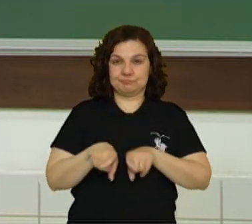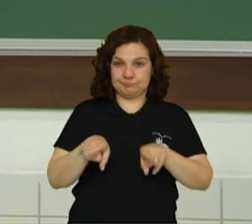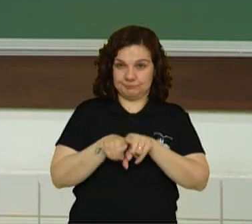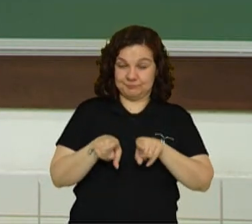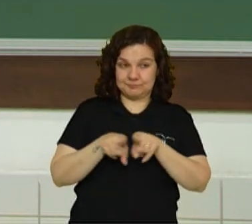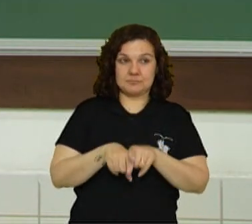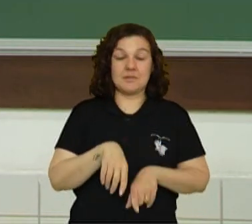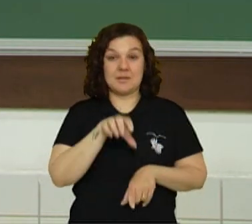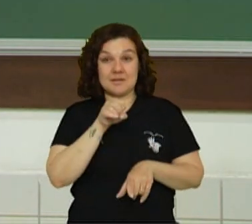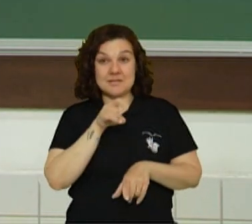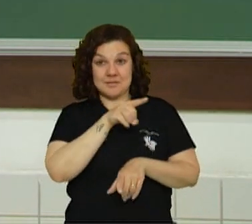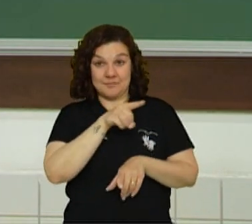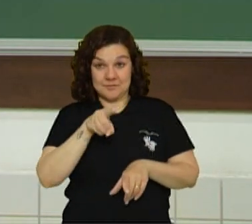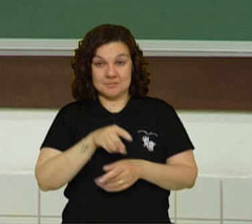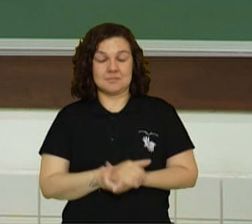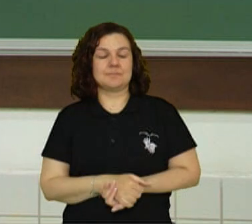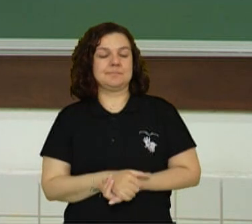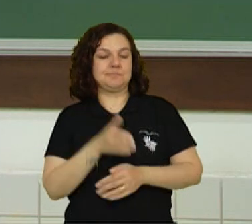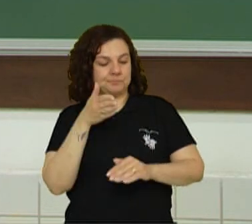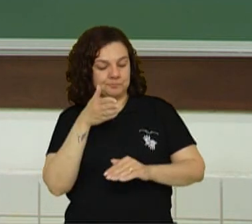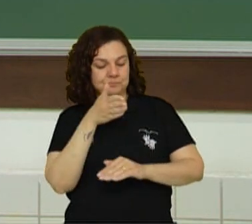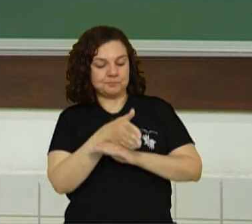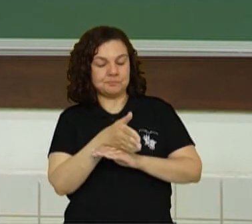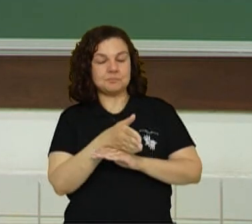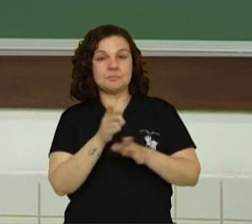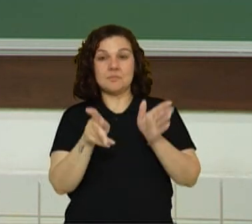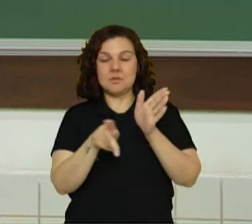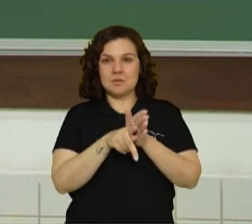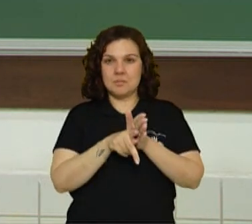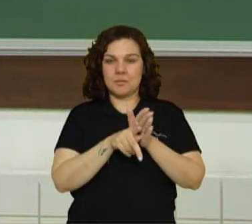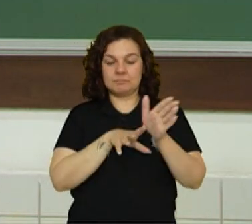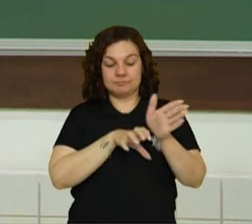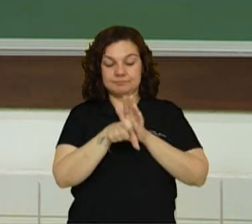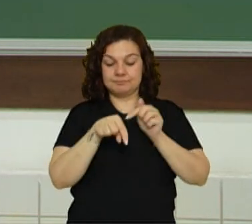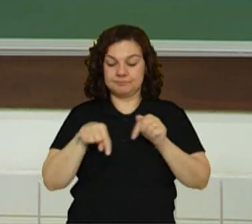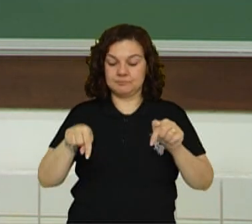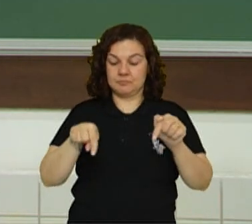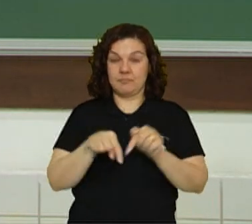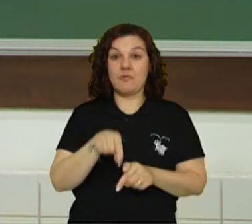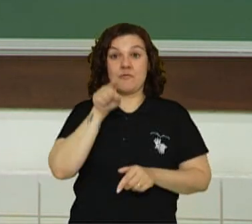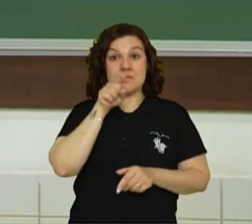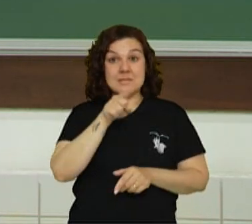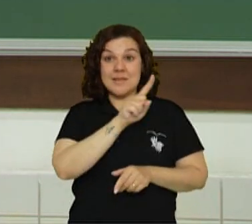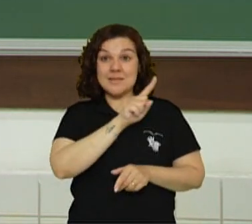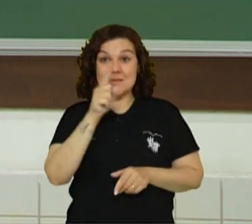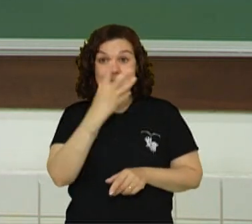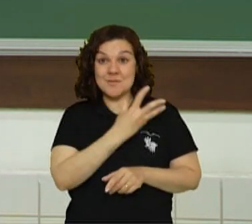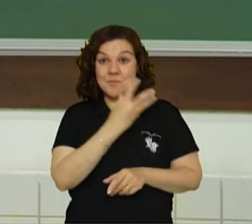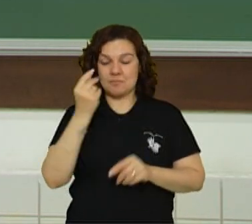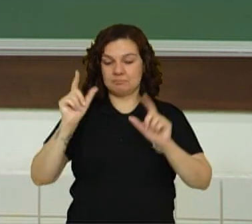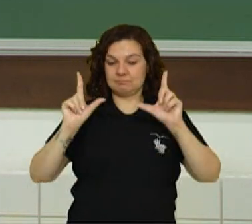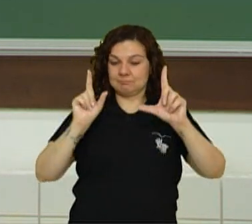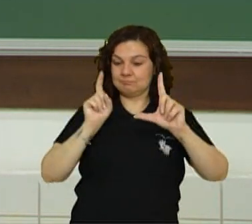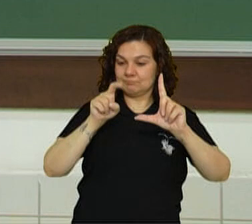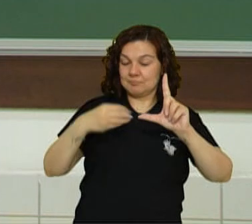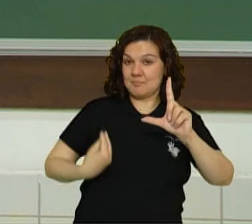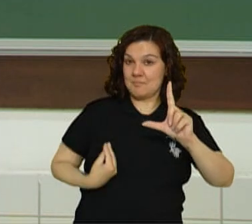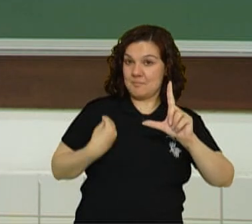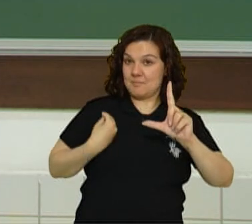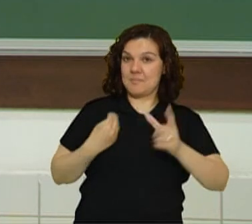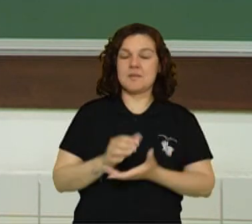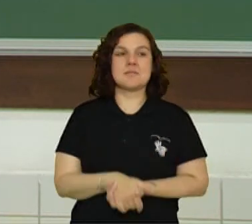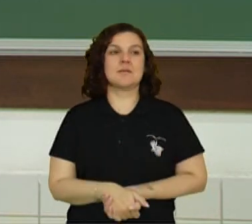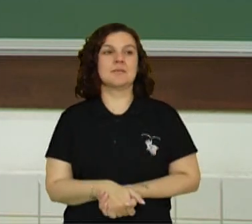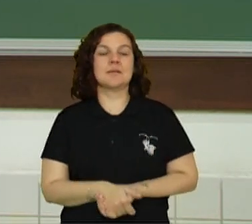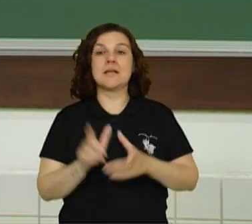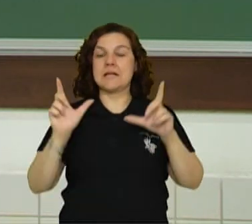reforçar. Se você acessa as atividades através do Classroom, não esqueça do link de presença,